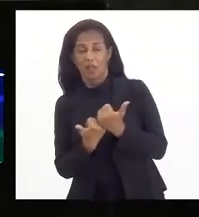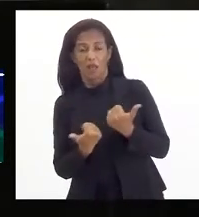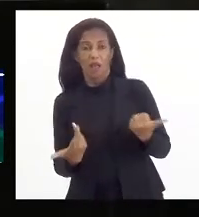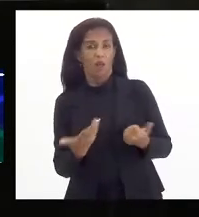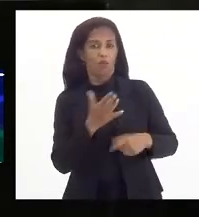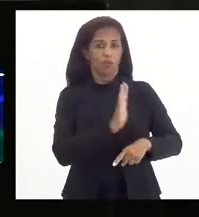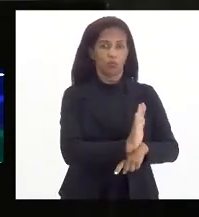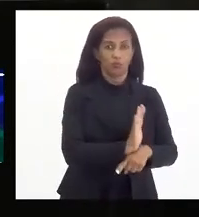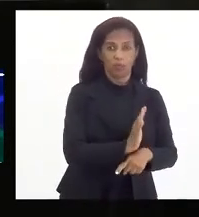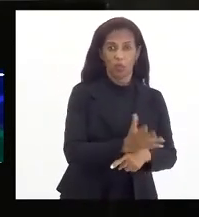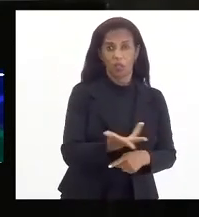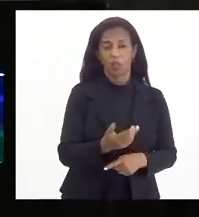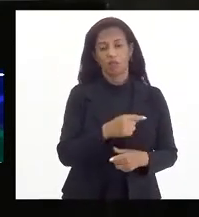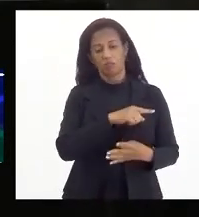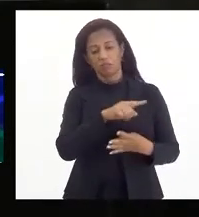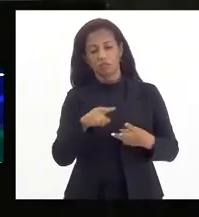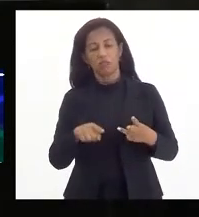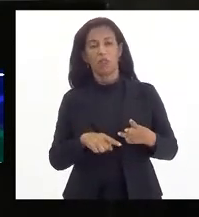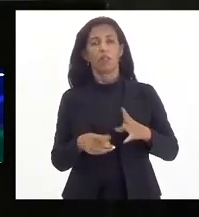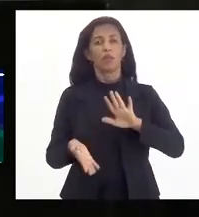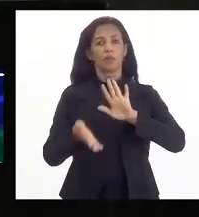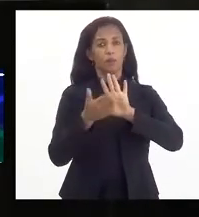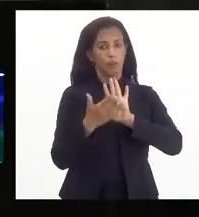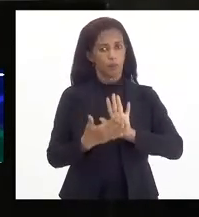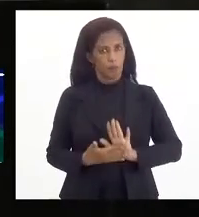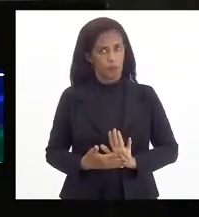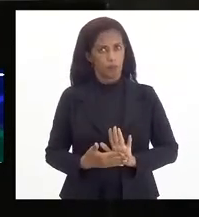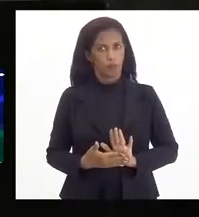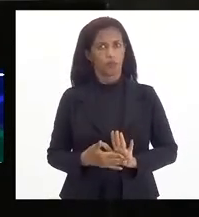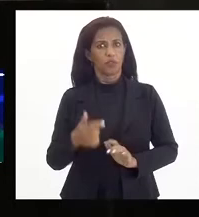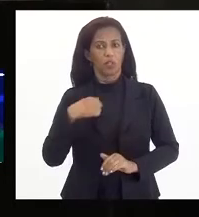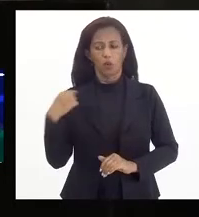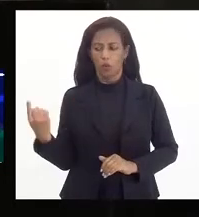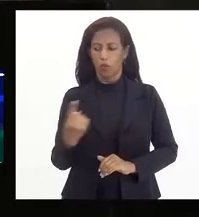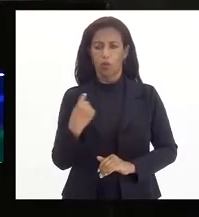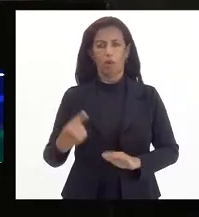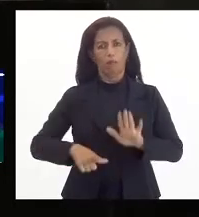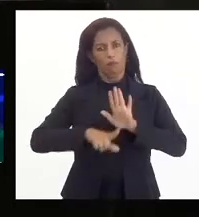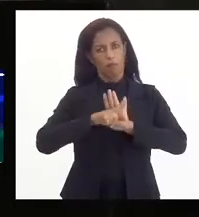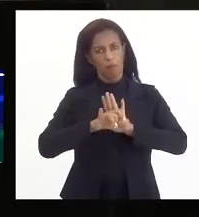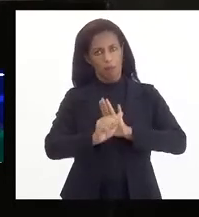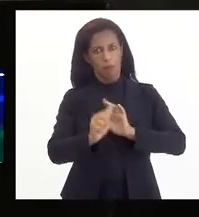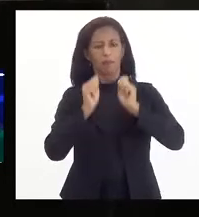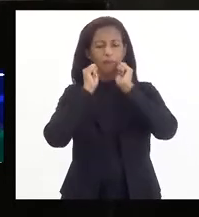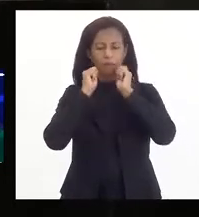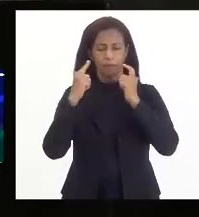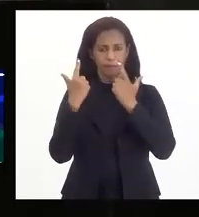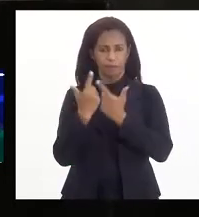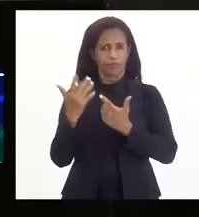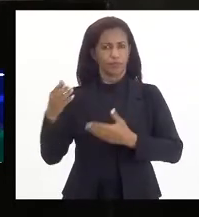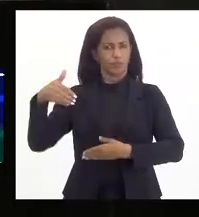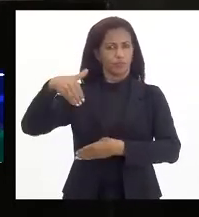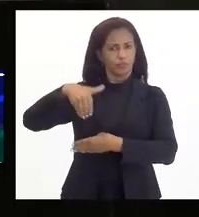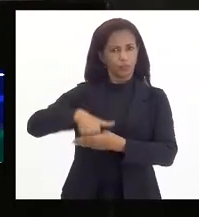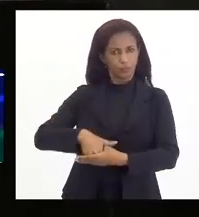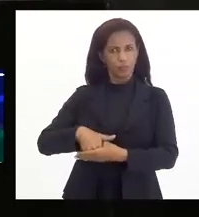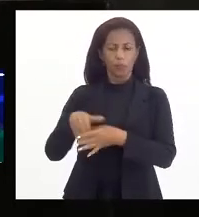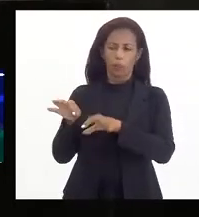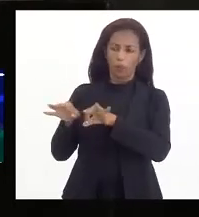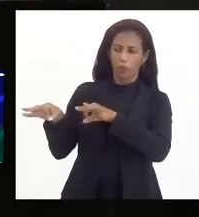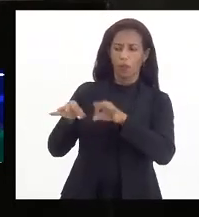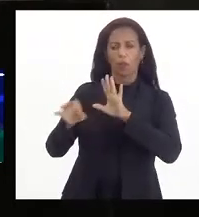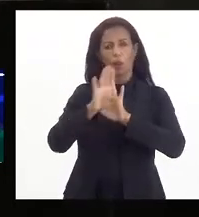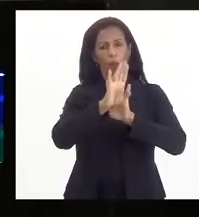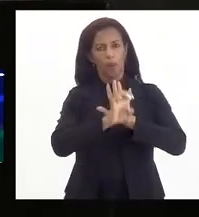enfim Então essas três propostas que nós apresentamos o leite de nossa autoria que Assembleia votou aprimorou com suas